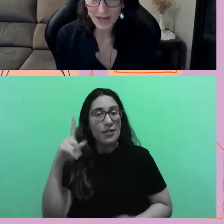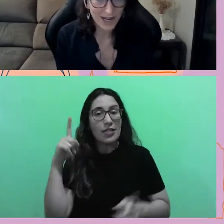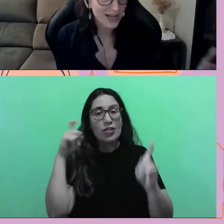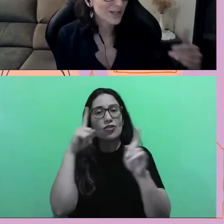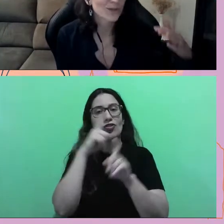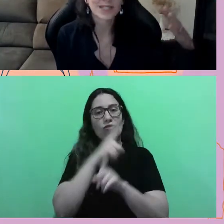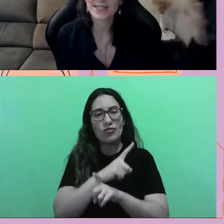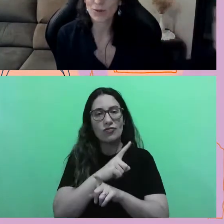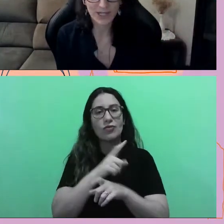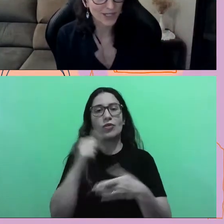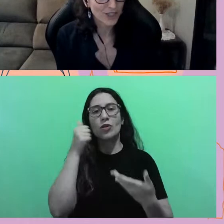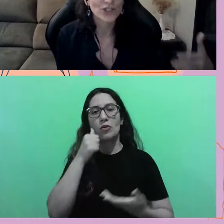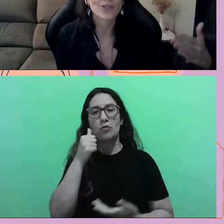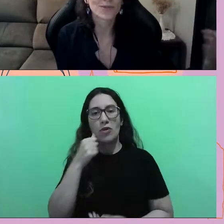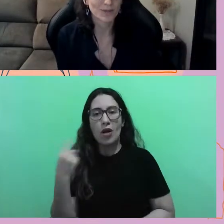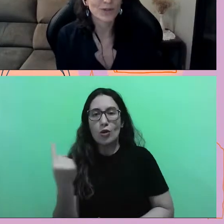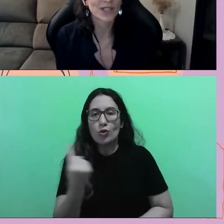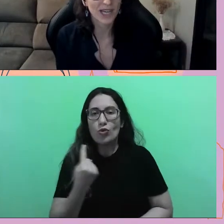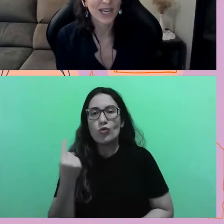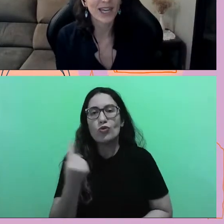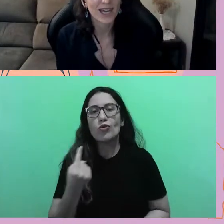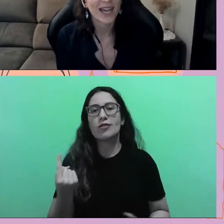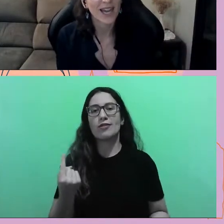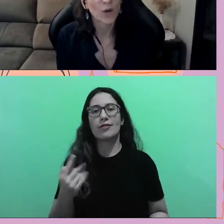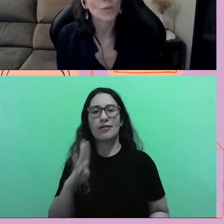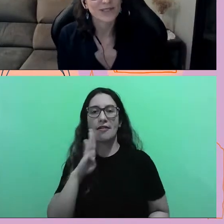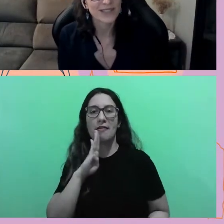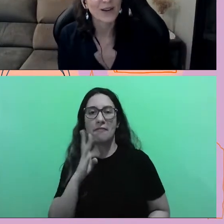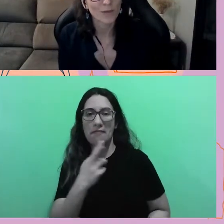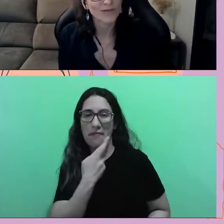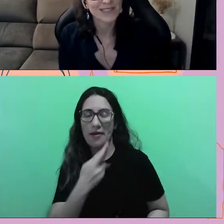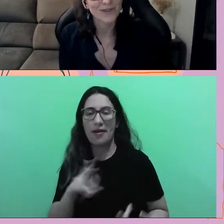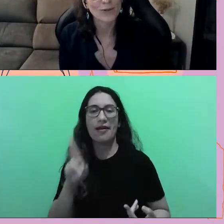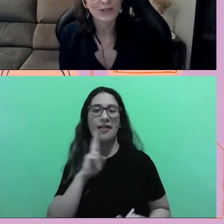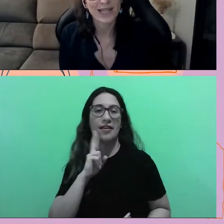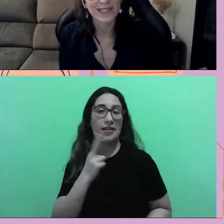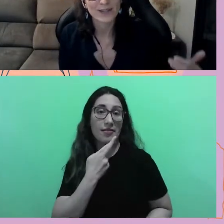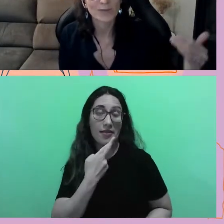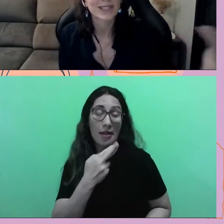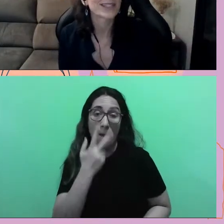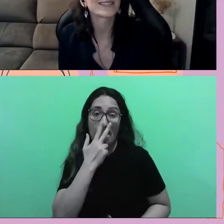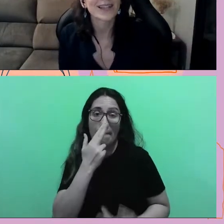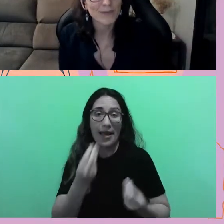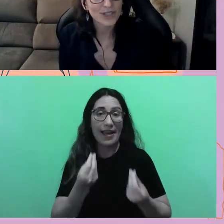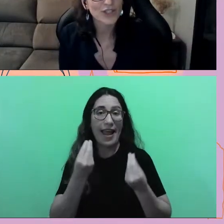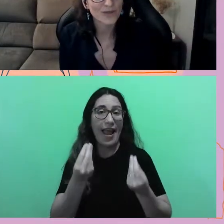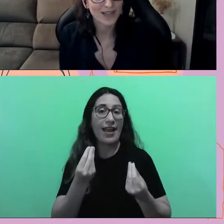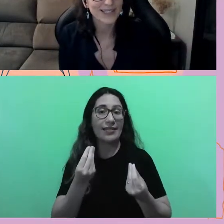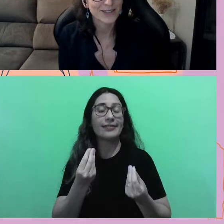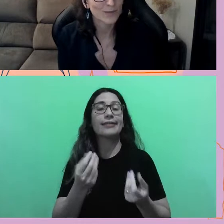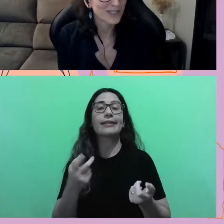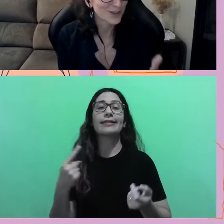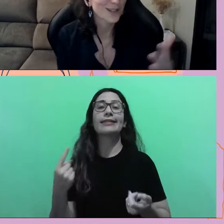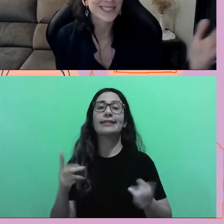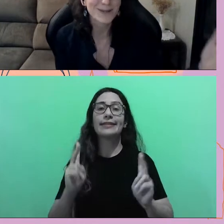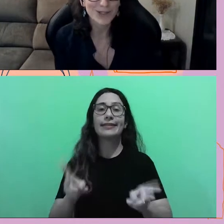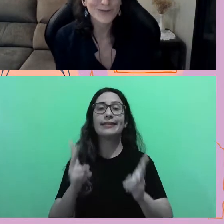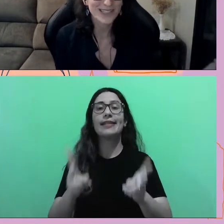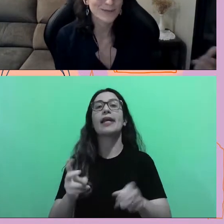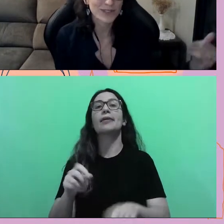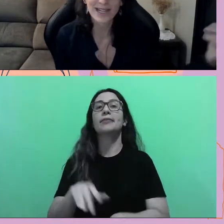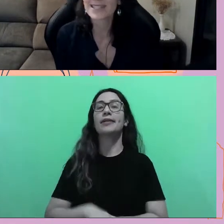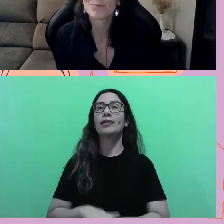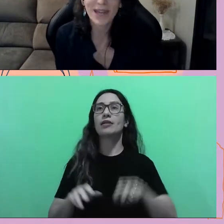num bar, num restaurante, enfim, porque é como você falou, né? Como se ela sempre estivesse, como se nós